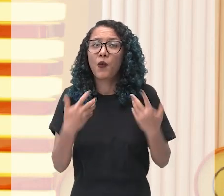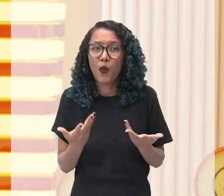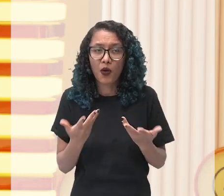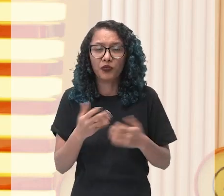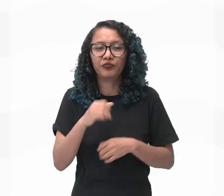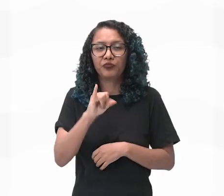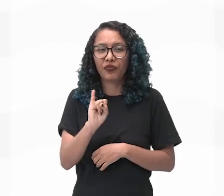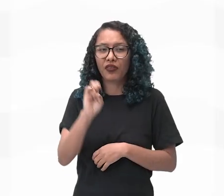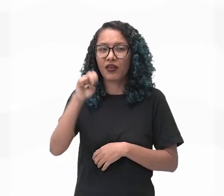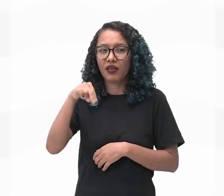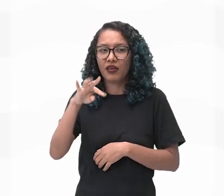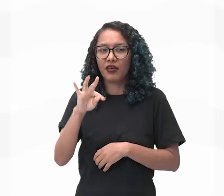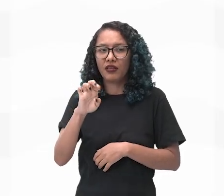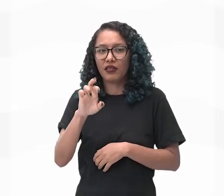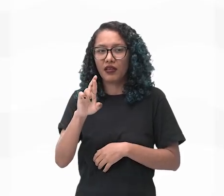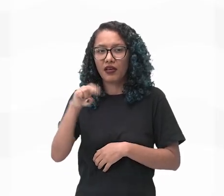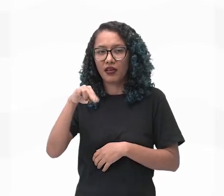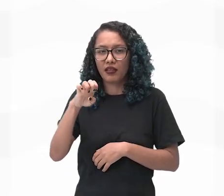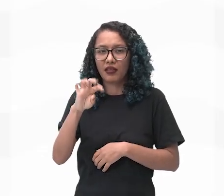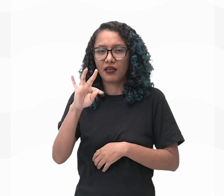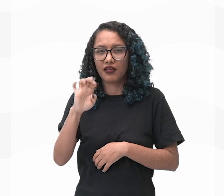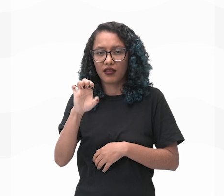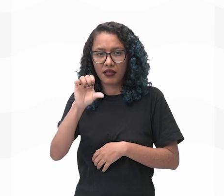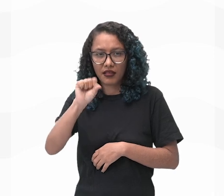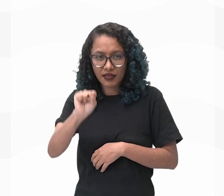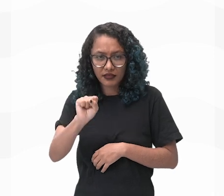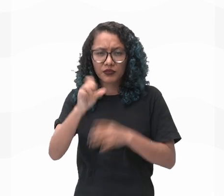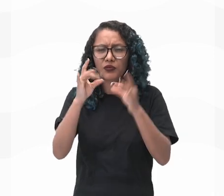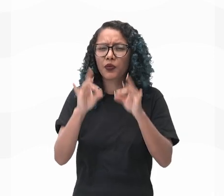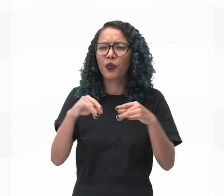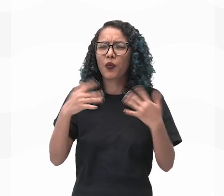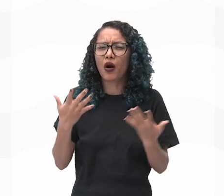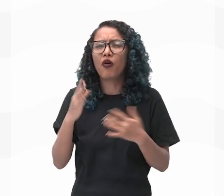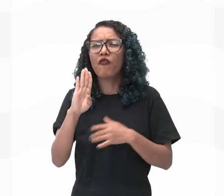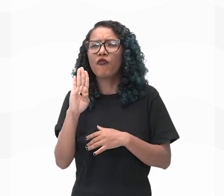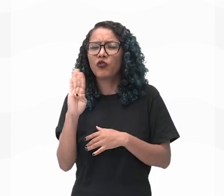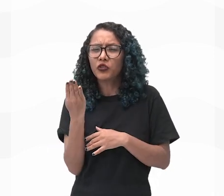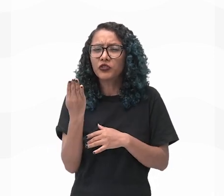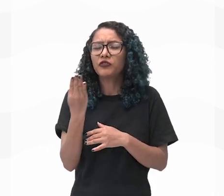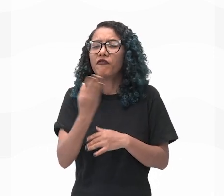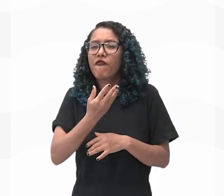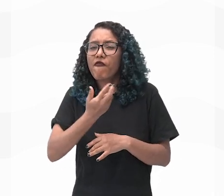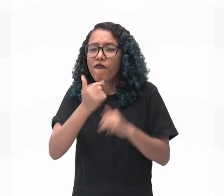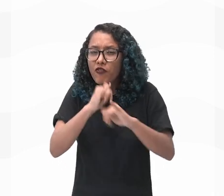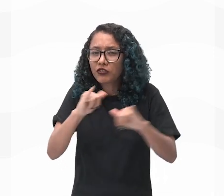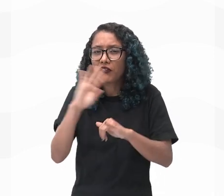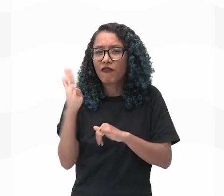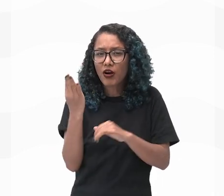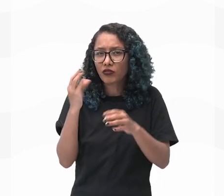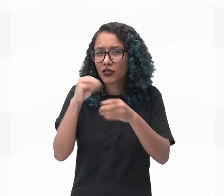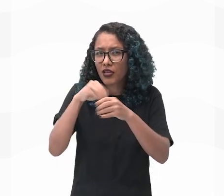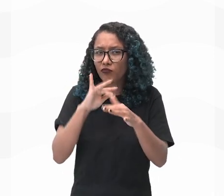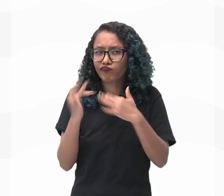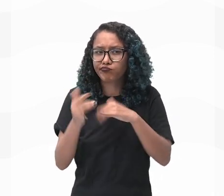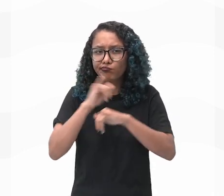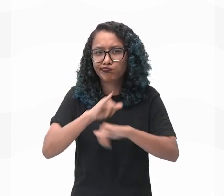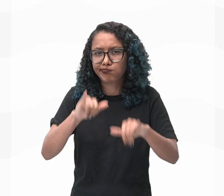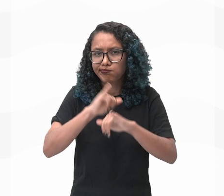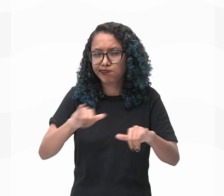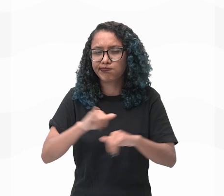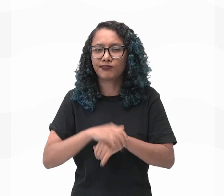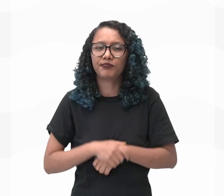conhecimento internetês e o detalhamento, o compartilhamento de fake news nas redes